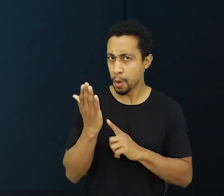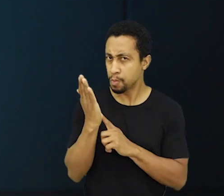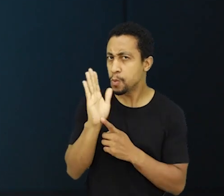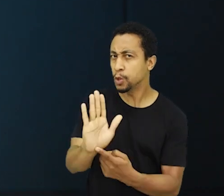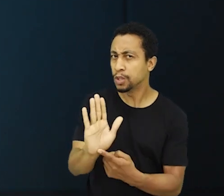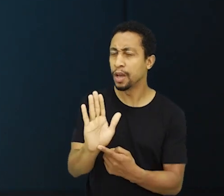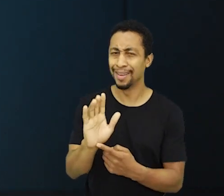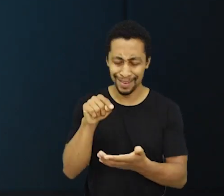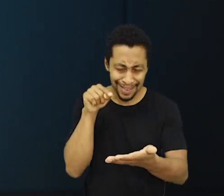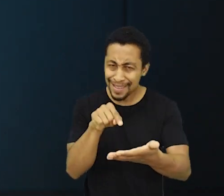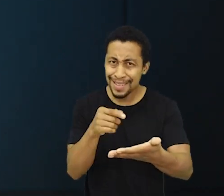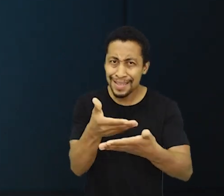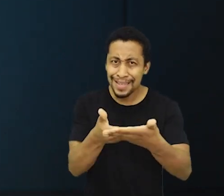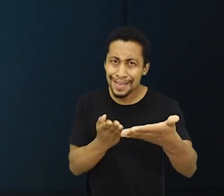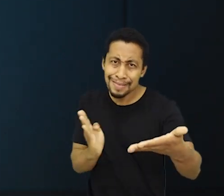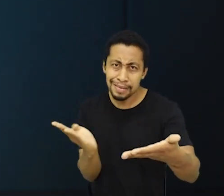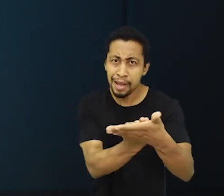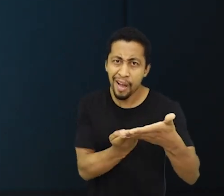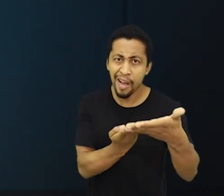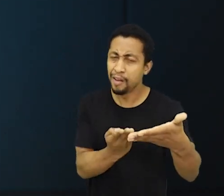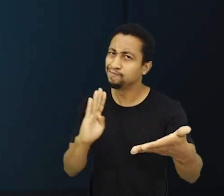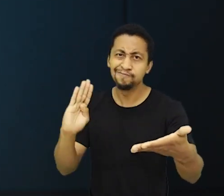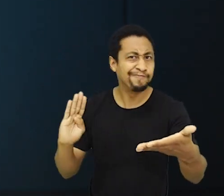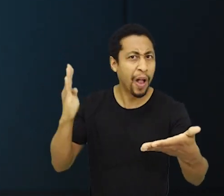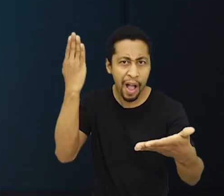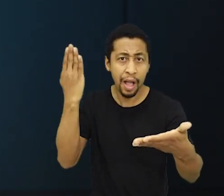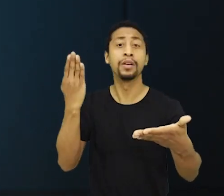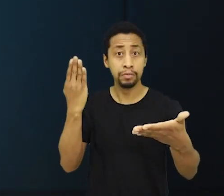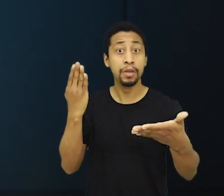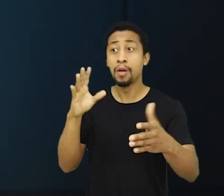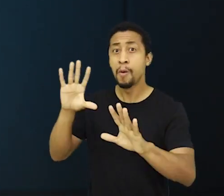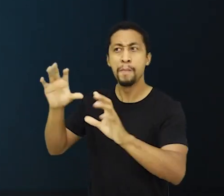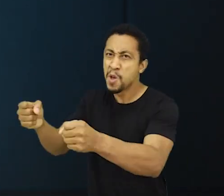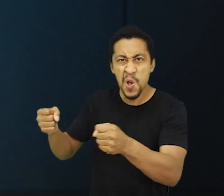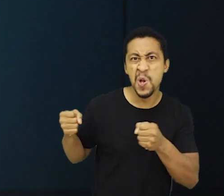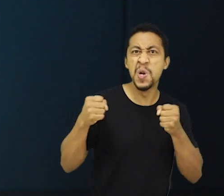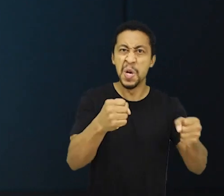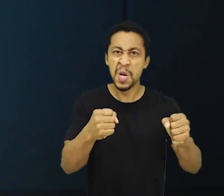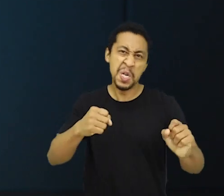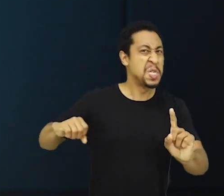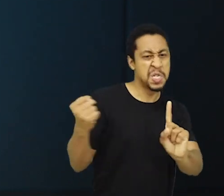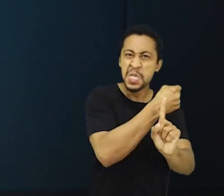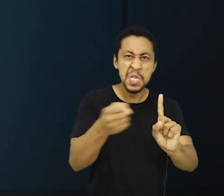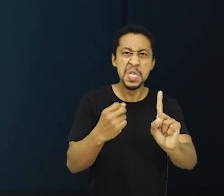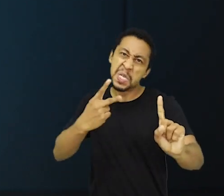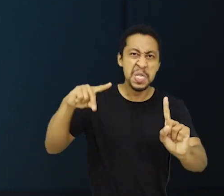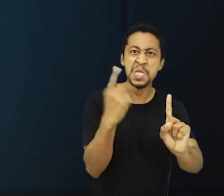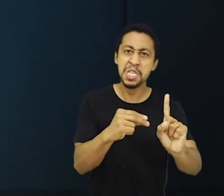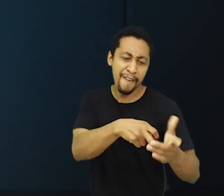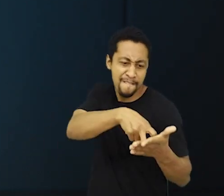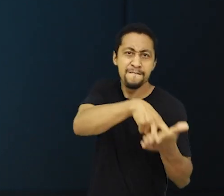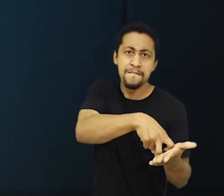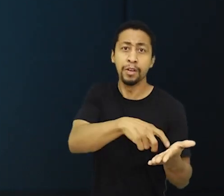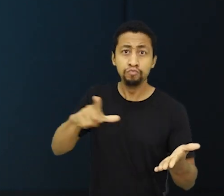aquilo foi uma farsa, que houve tortura e que os